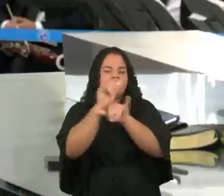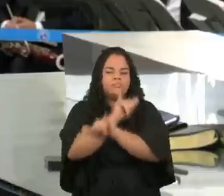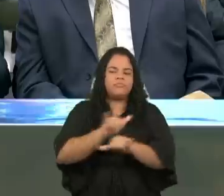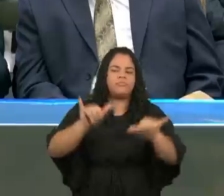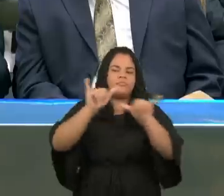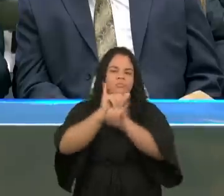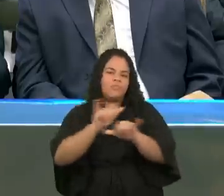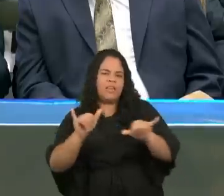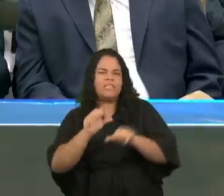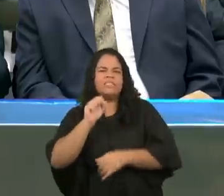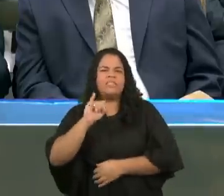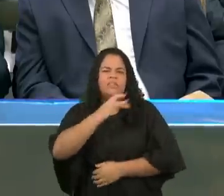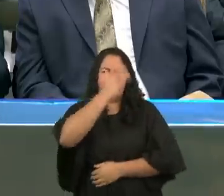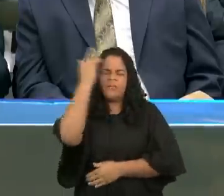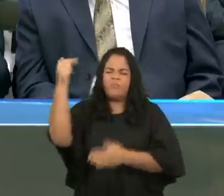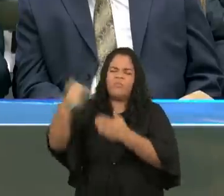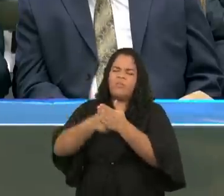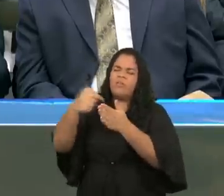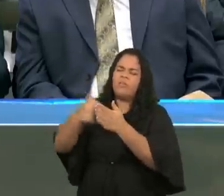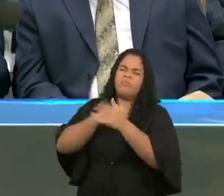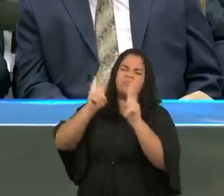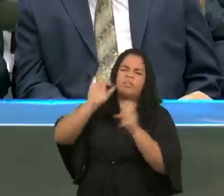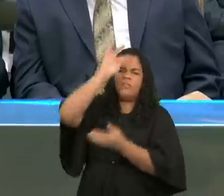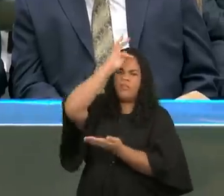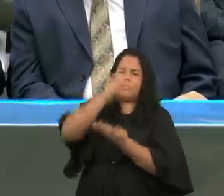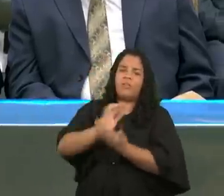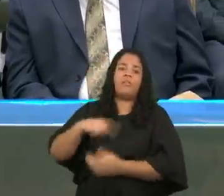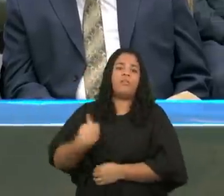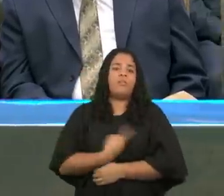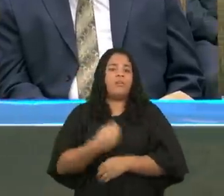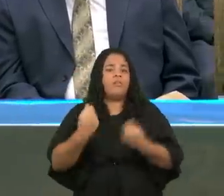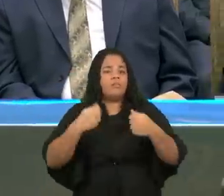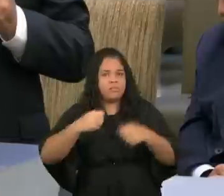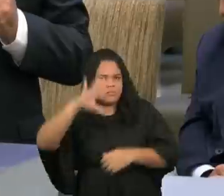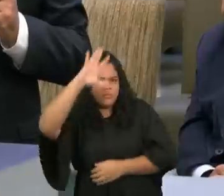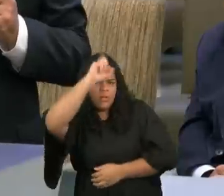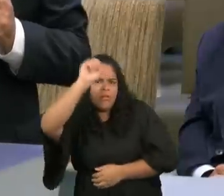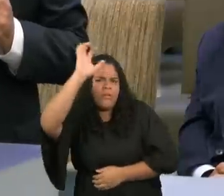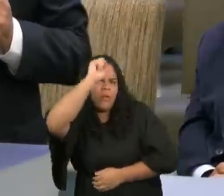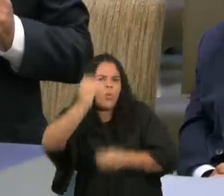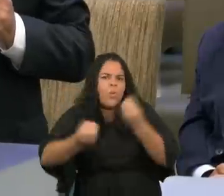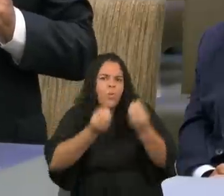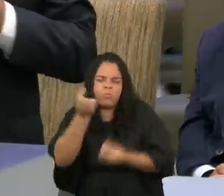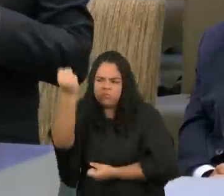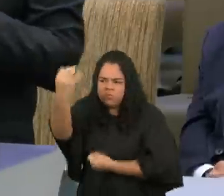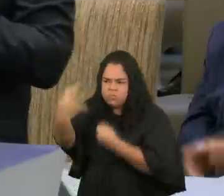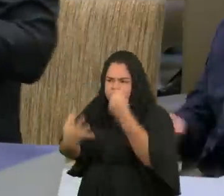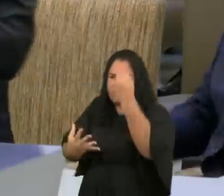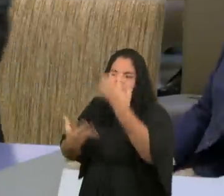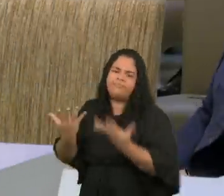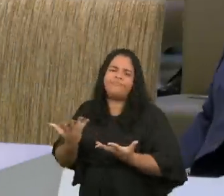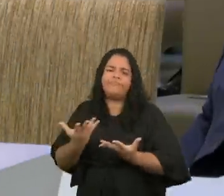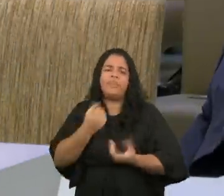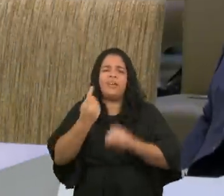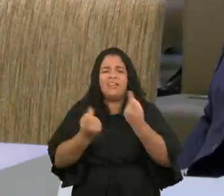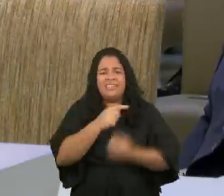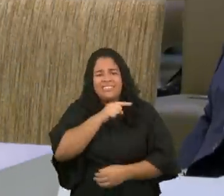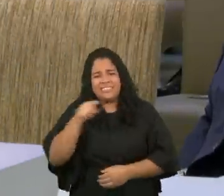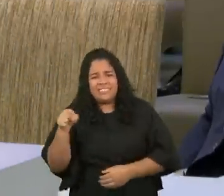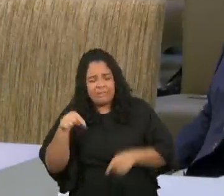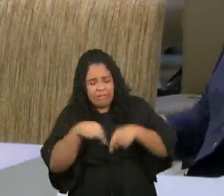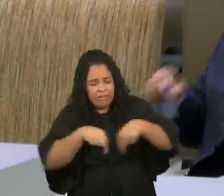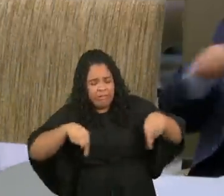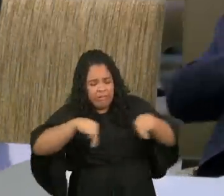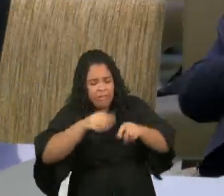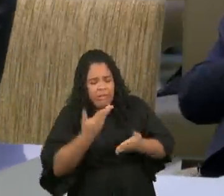quem nos perguntasse. E eu sei que muitas vezes você fica com medo na sala de aula, fica com dúvida na sala de